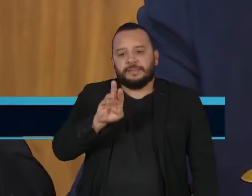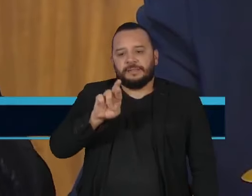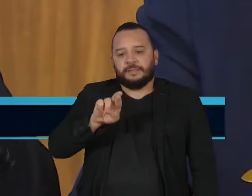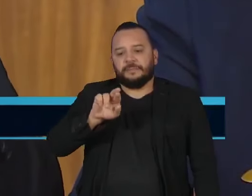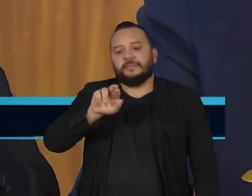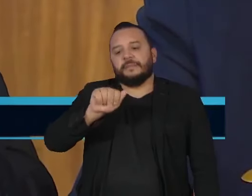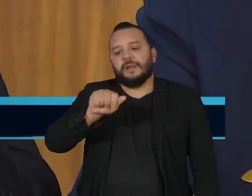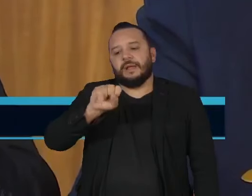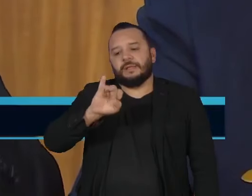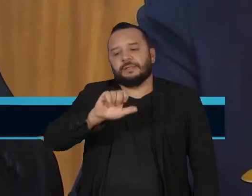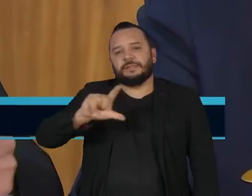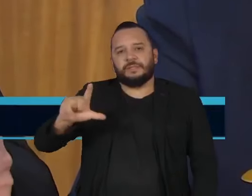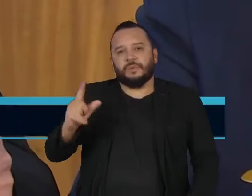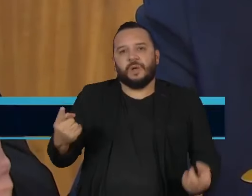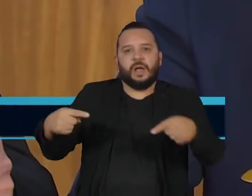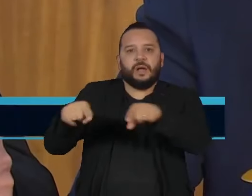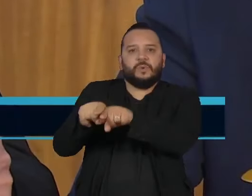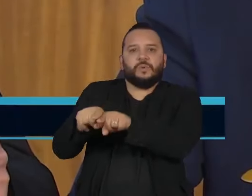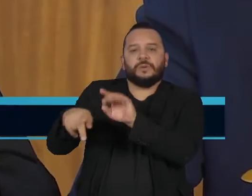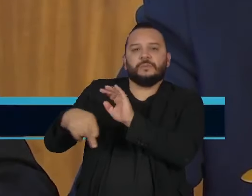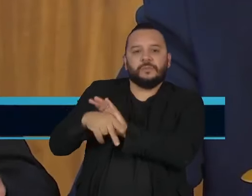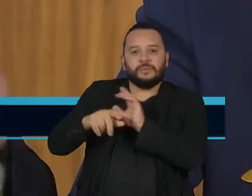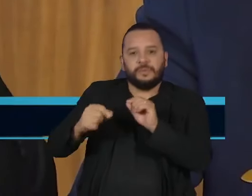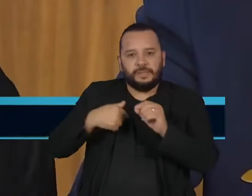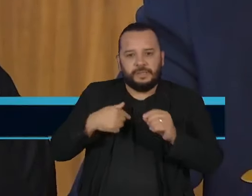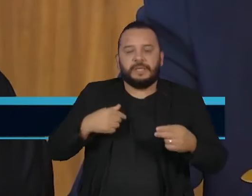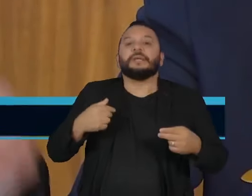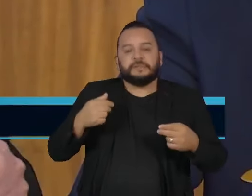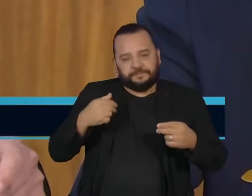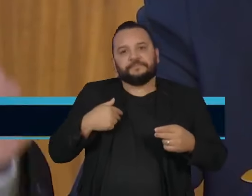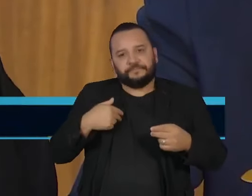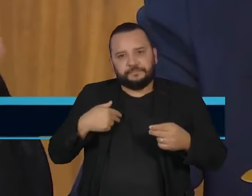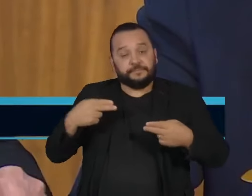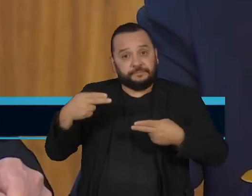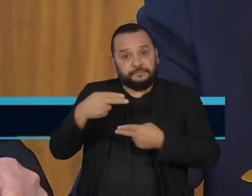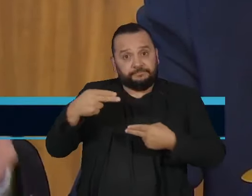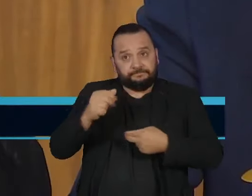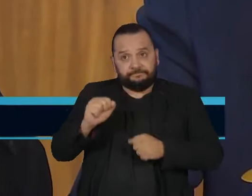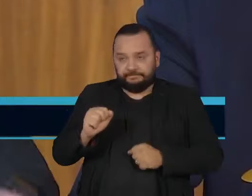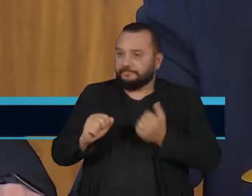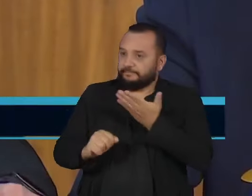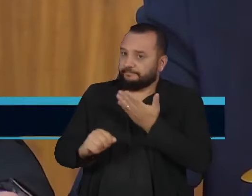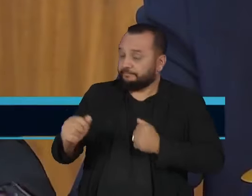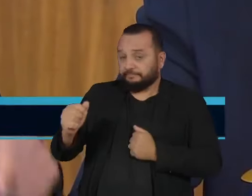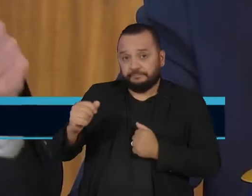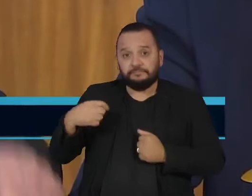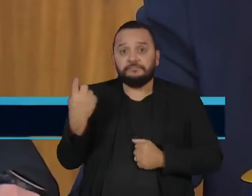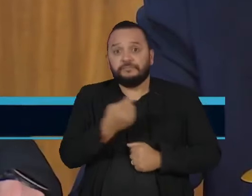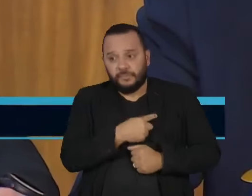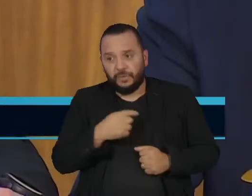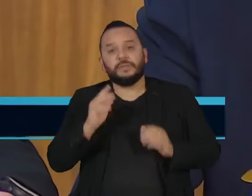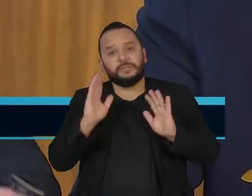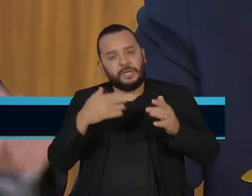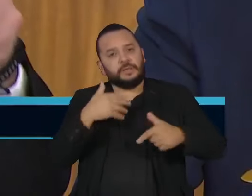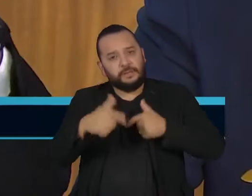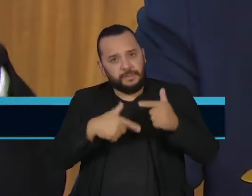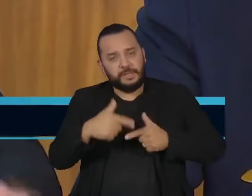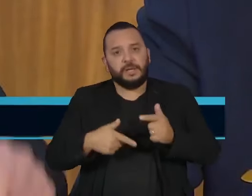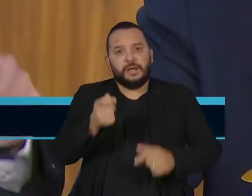vamos 75 milhões de cada um. Nós vamos estar trabalhando nas cooperativas em tudo que é estado do Brasil, em todos os